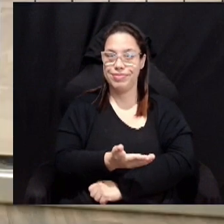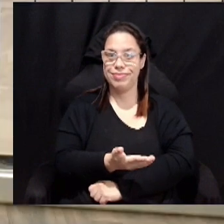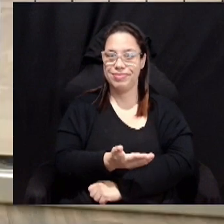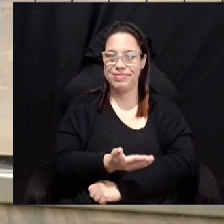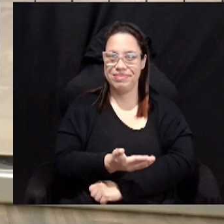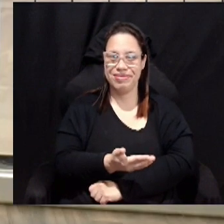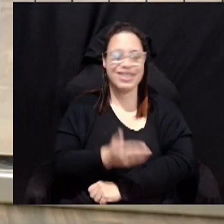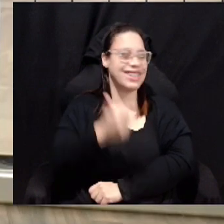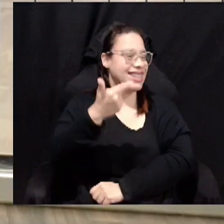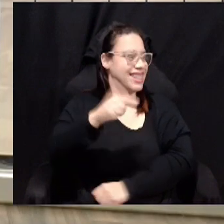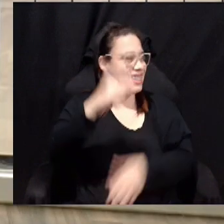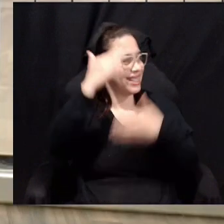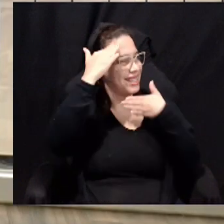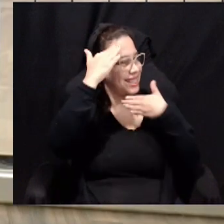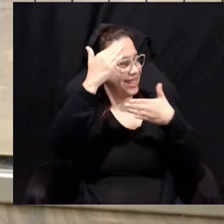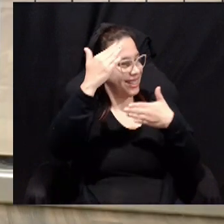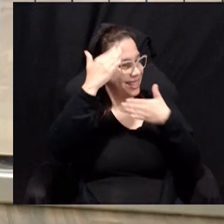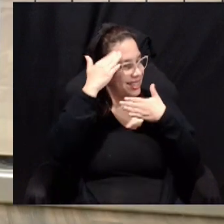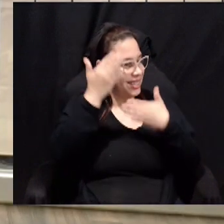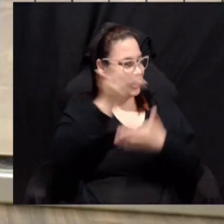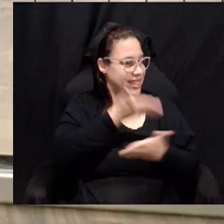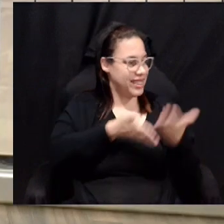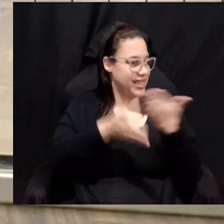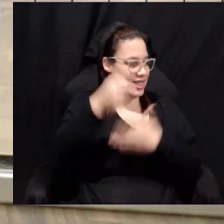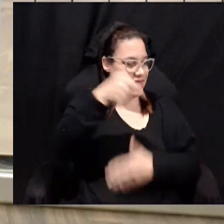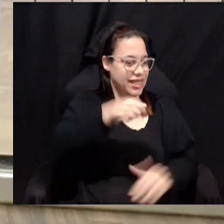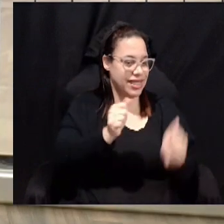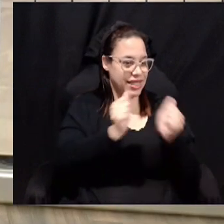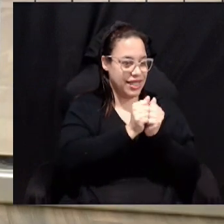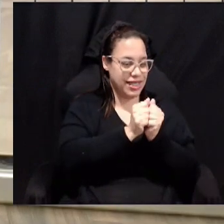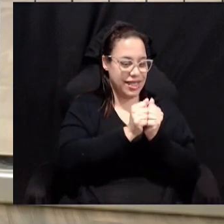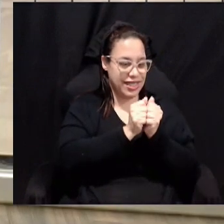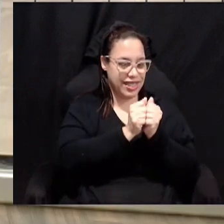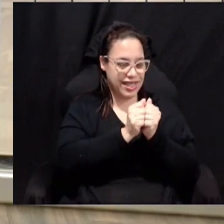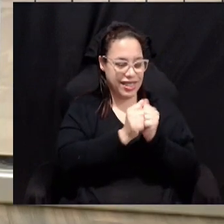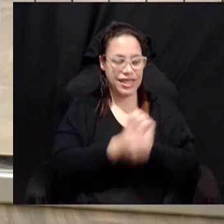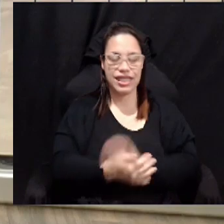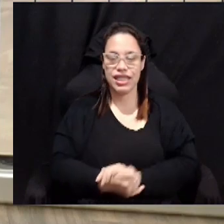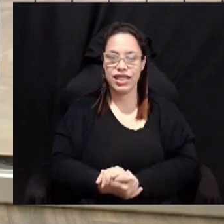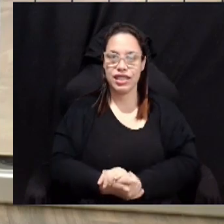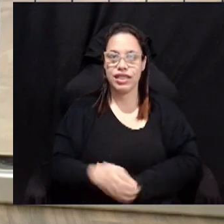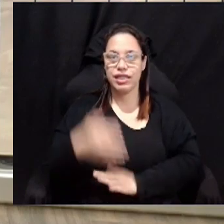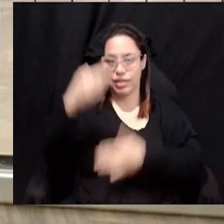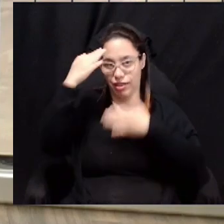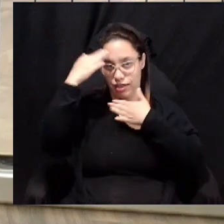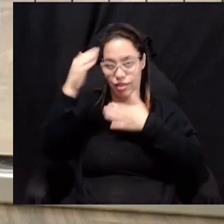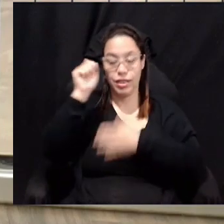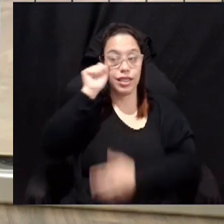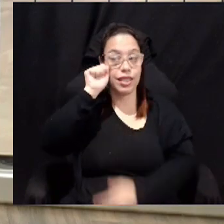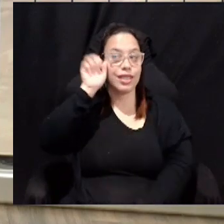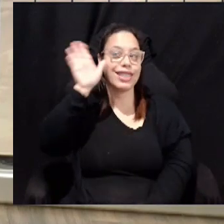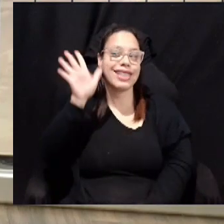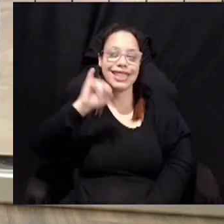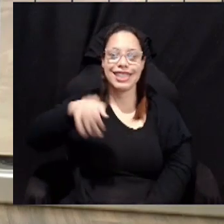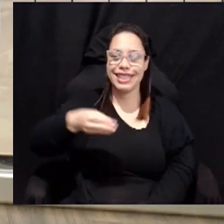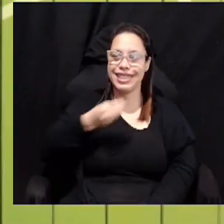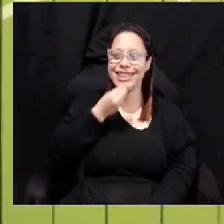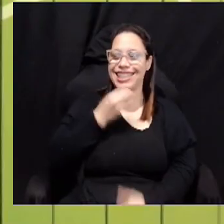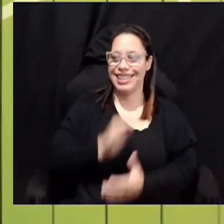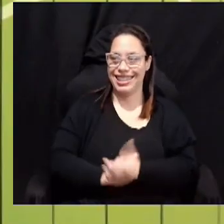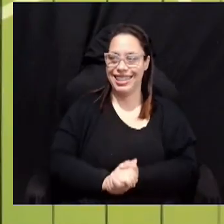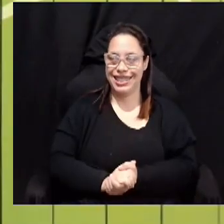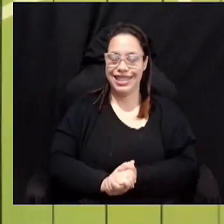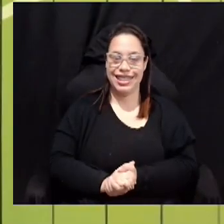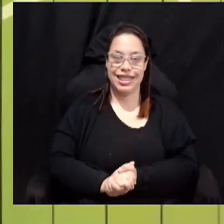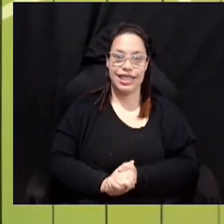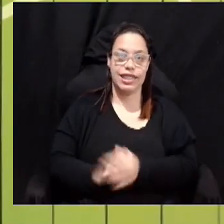muito obrigada pela sua participação aqui com a gente. Muito obrigada, Alexandra, pela oportunidade. E para você que nos